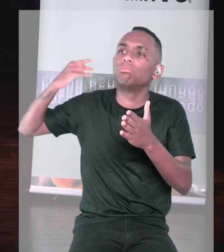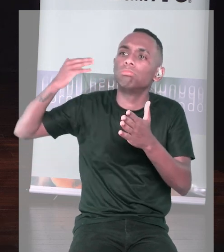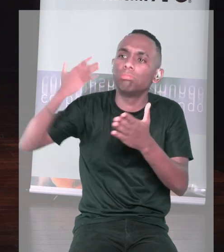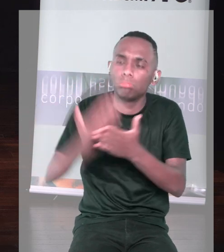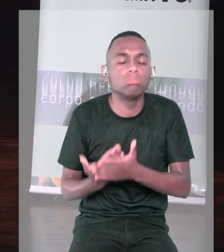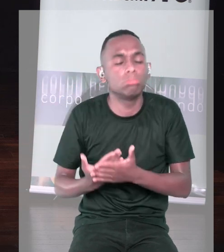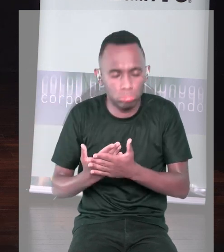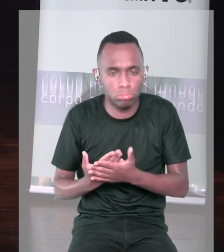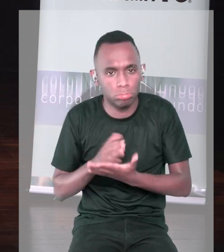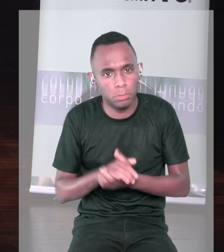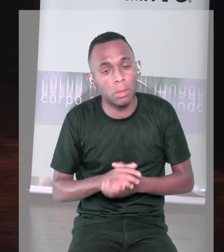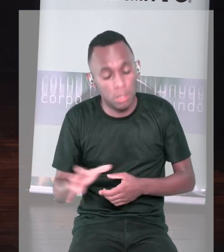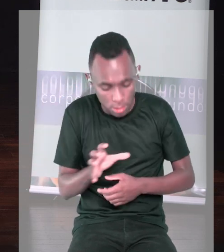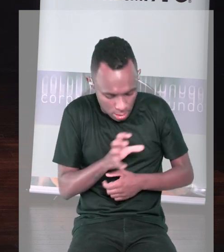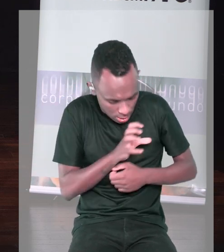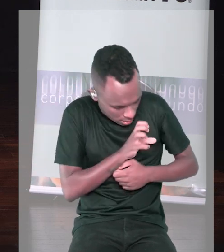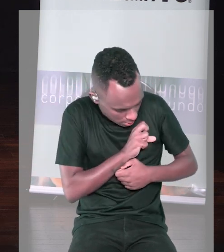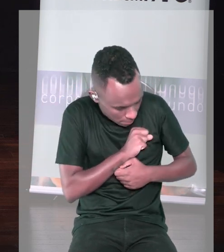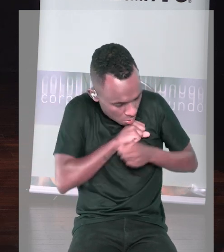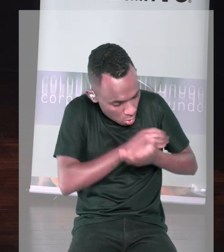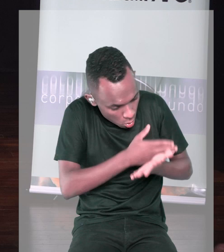tarde. Obrigado, gente.